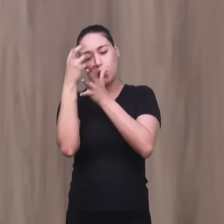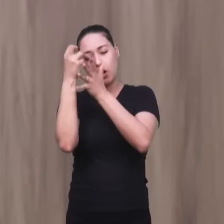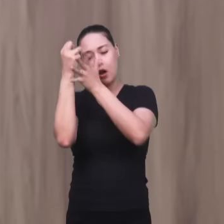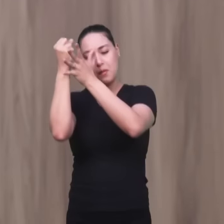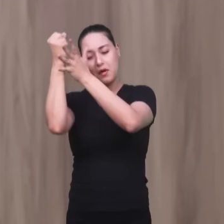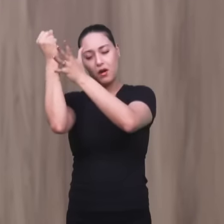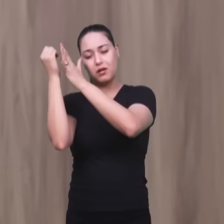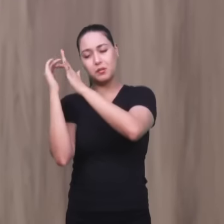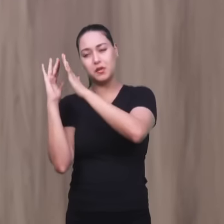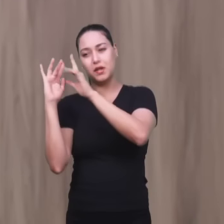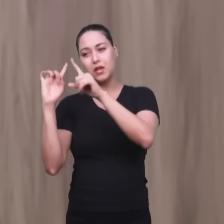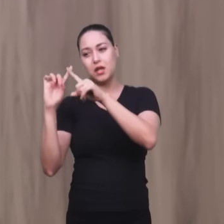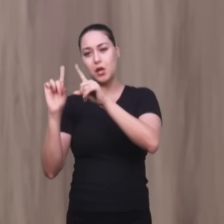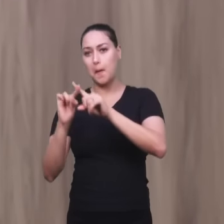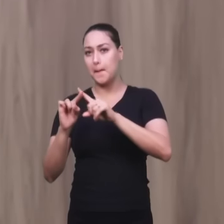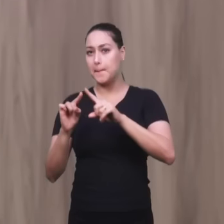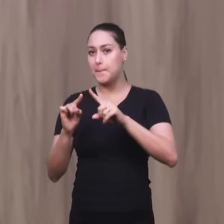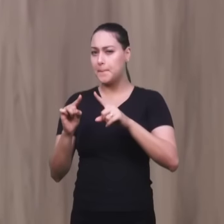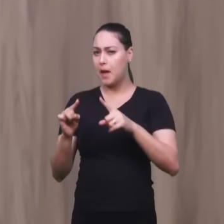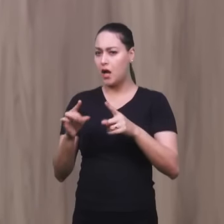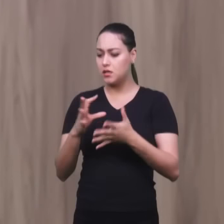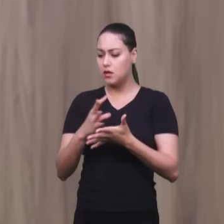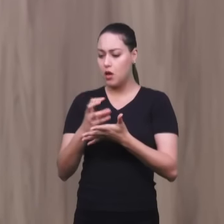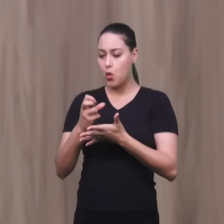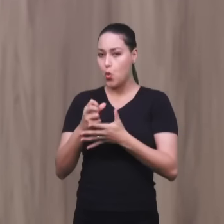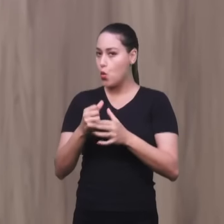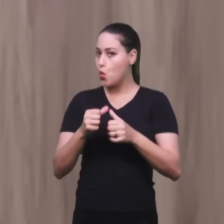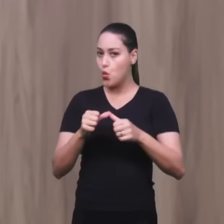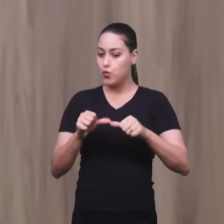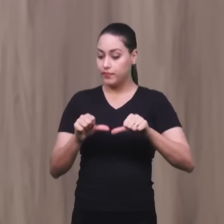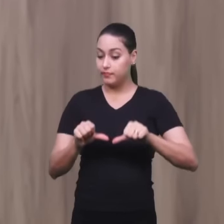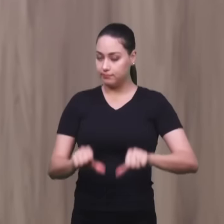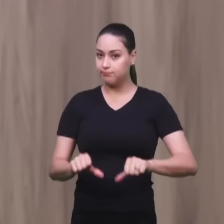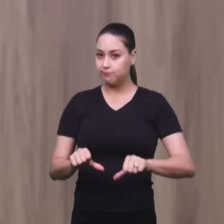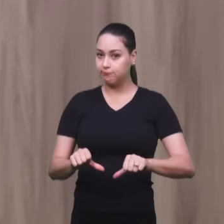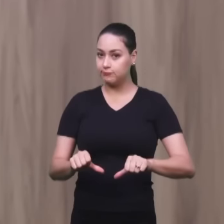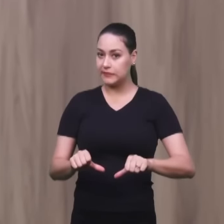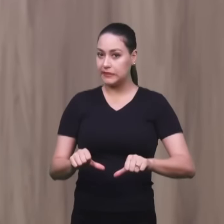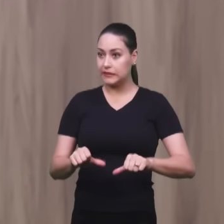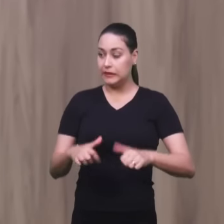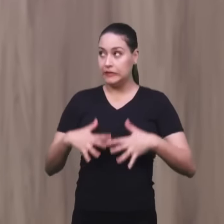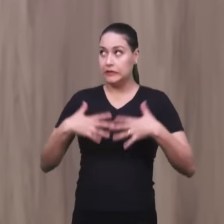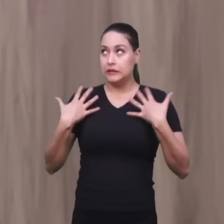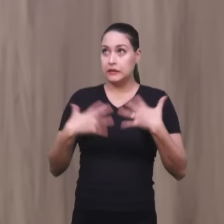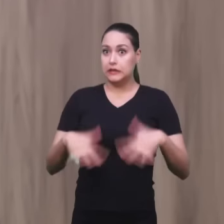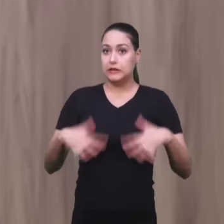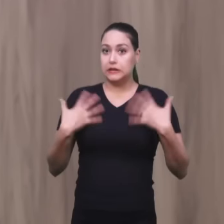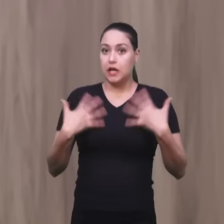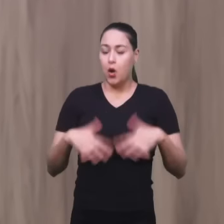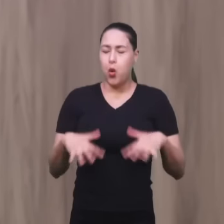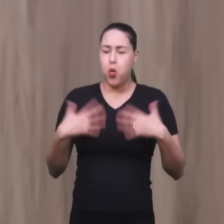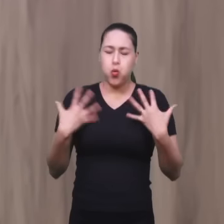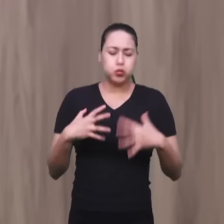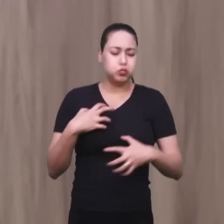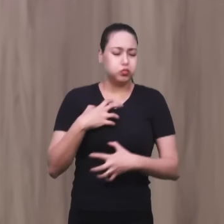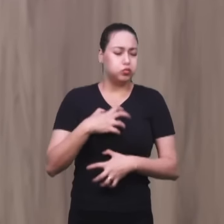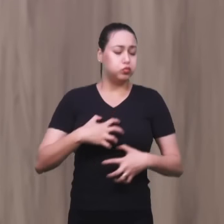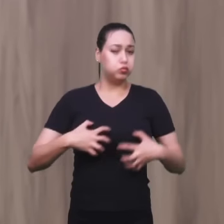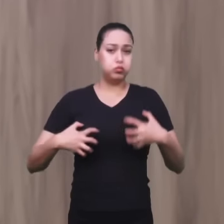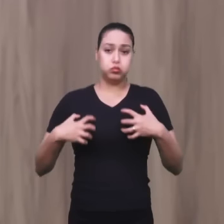arrebatado E isso Deixou Desesperado Porque ele já Serviu ao Senhor Mas